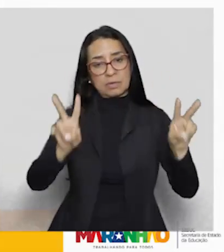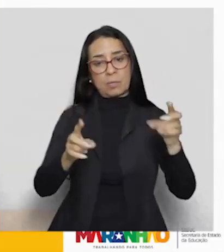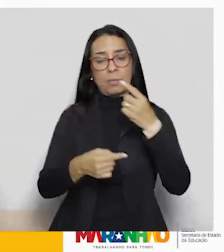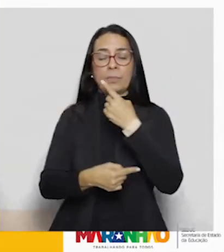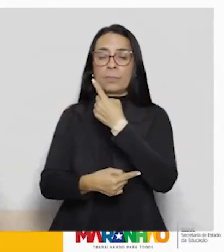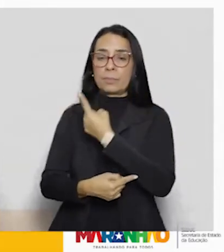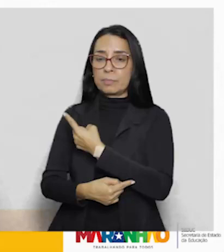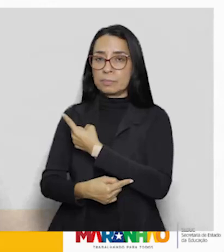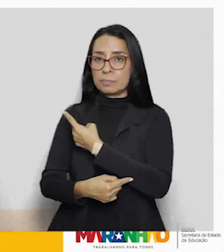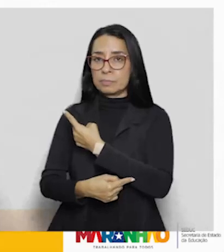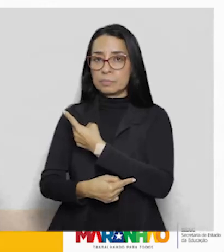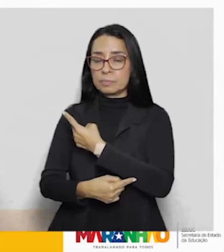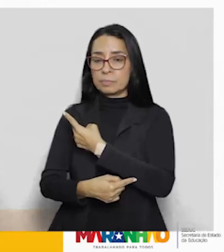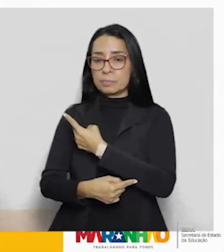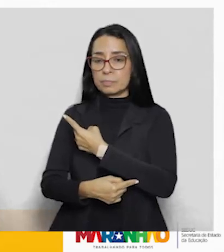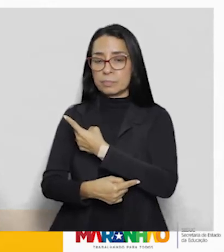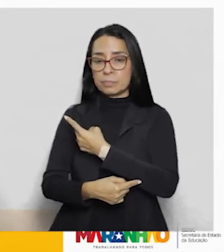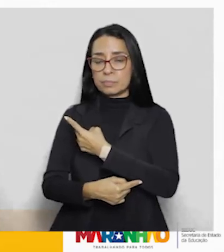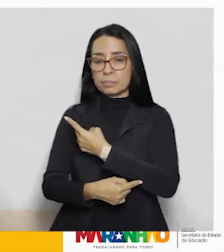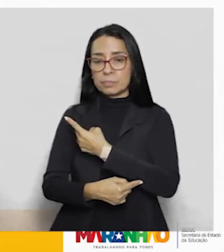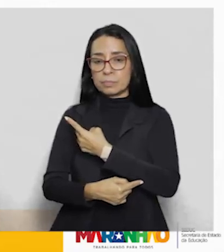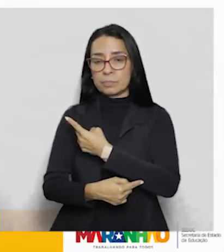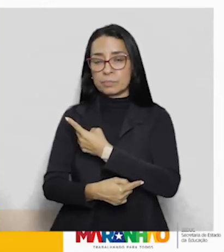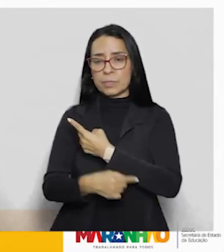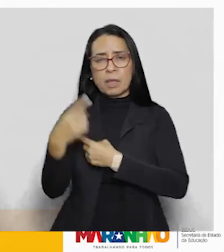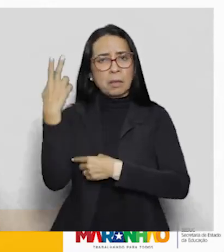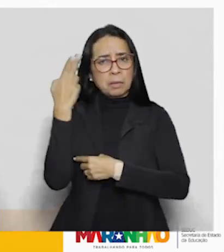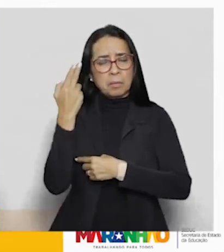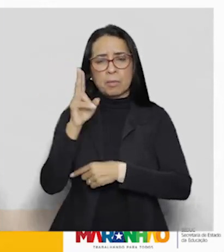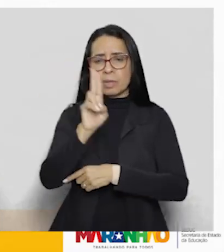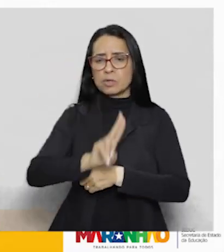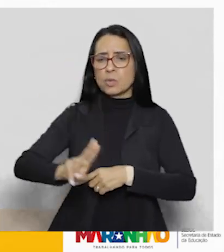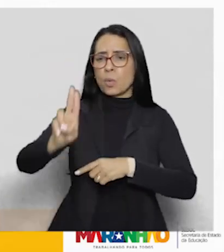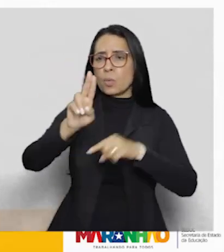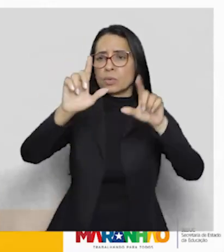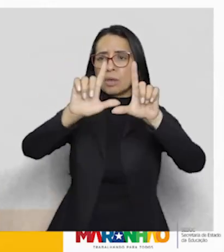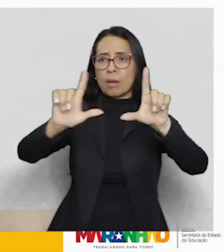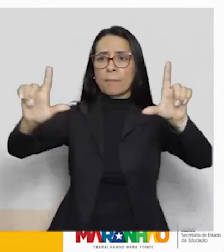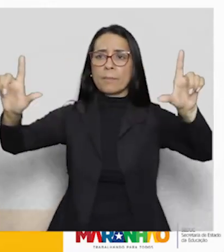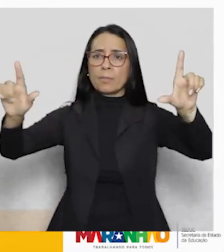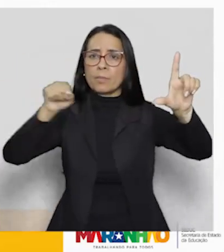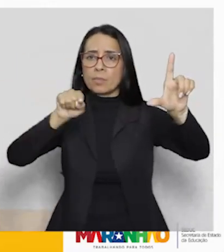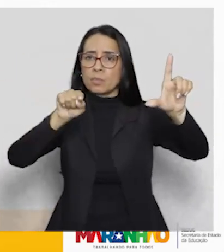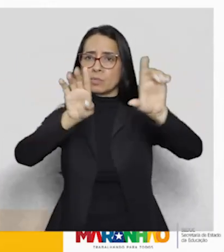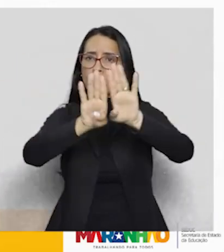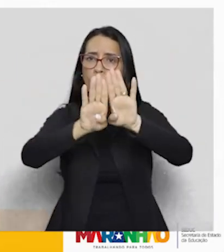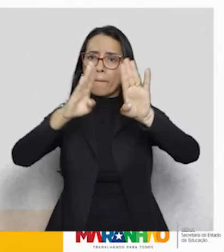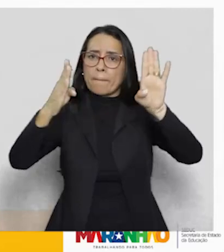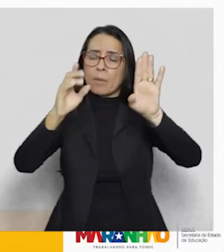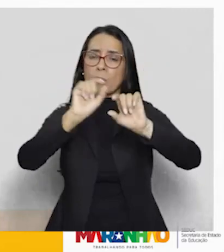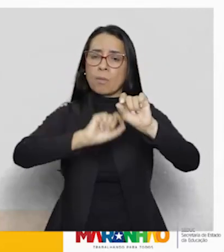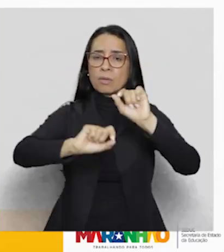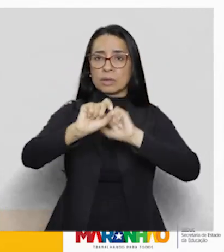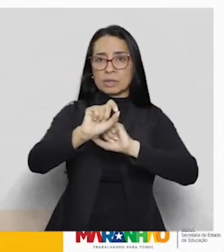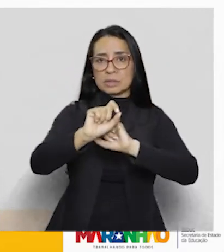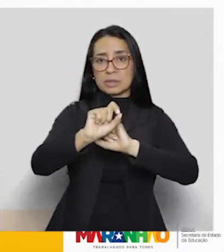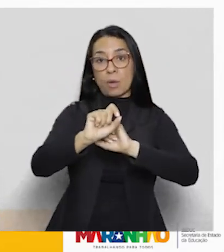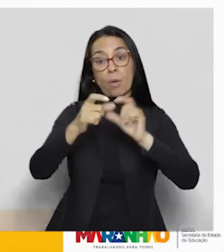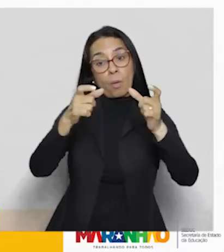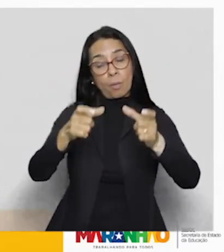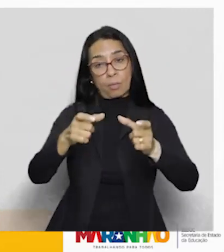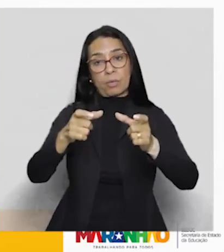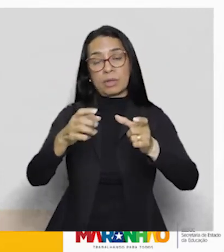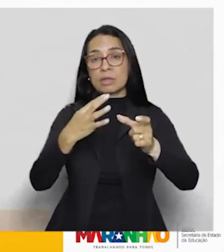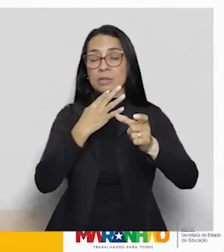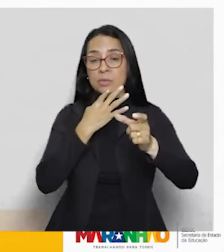a indignação com a morte do afro-americano. Normalmente ele usa muros, paredes, portas, locais inclusive conhecidos, áreas de